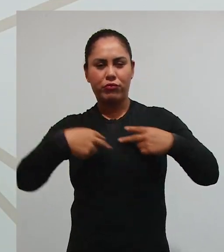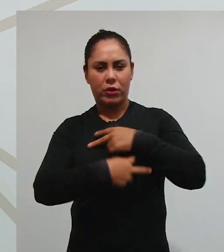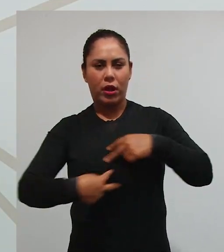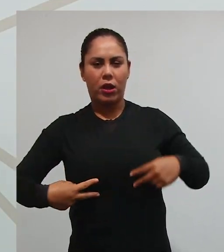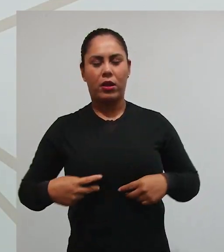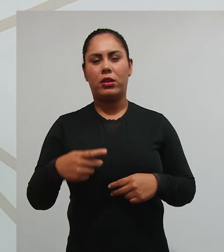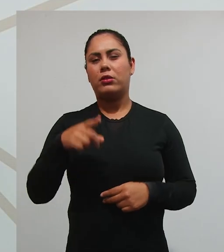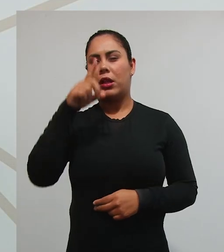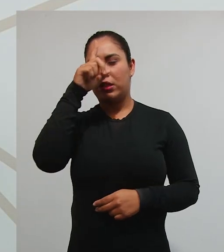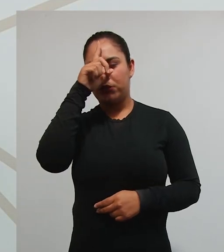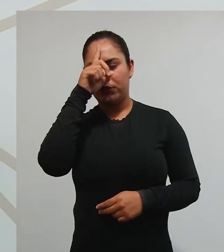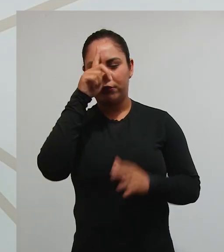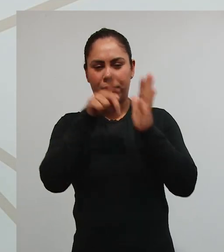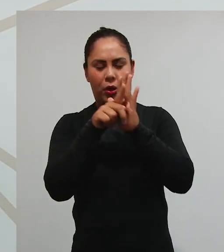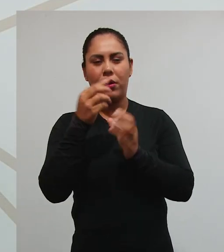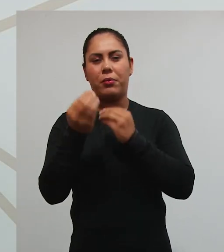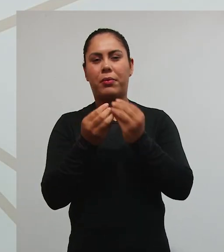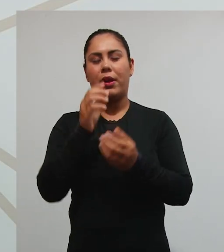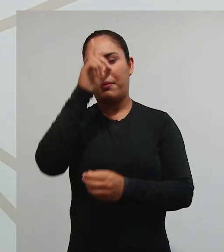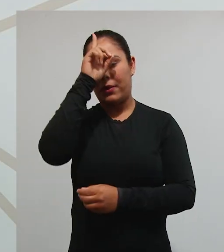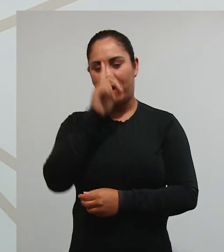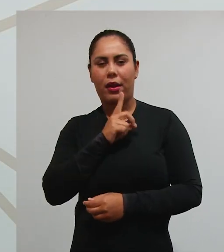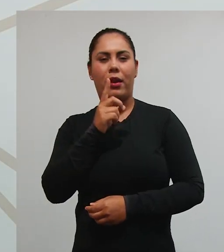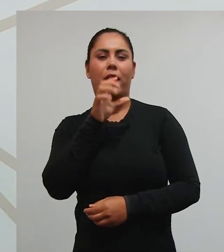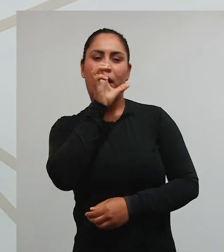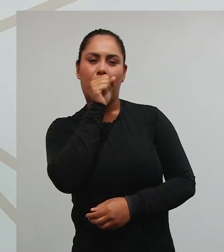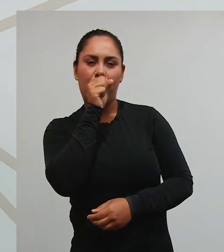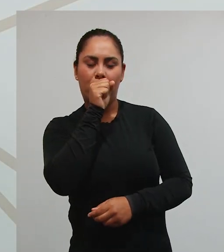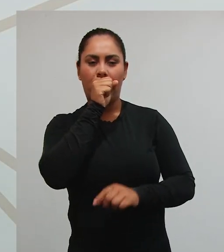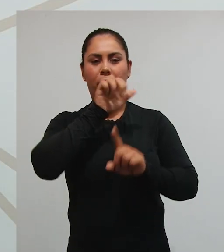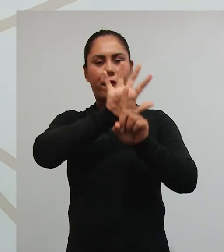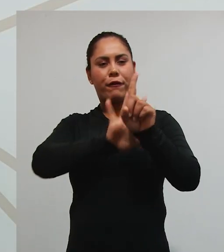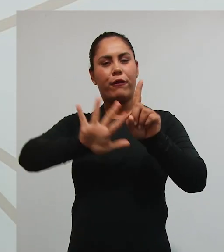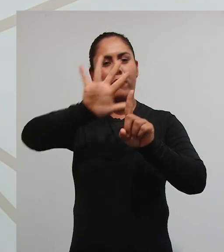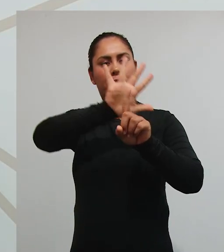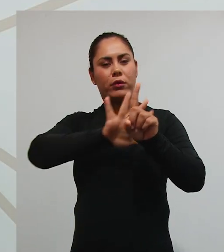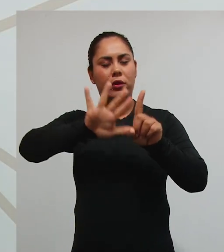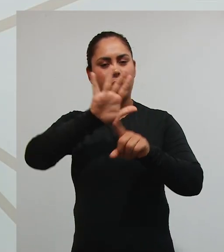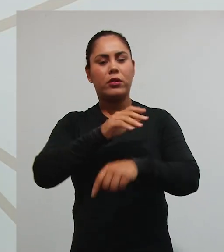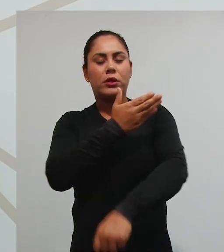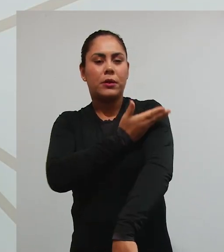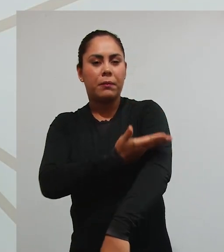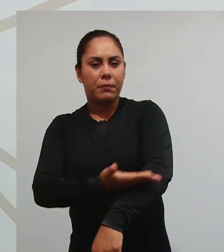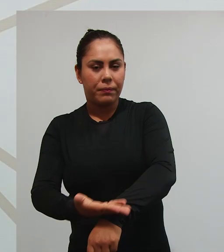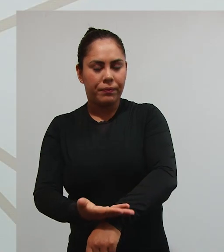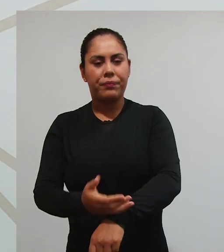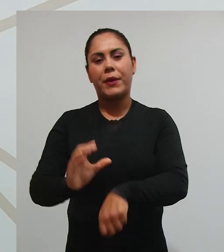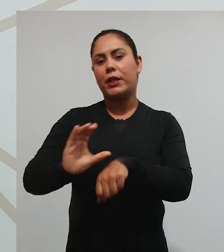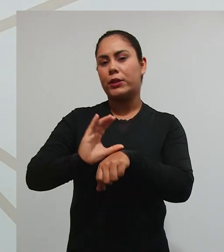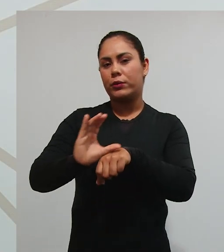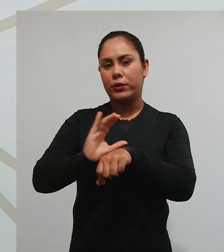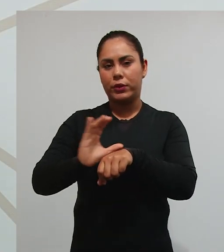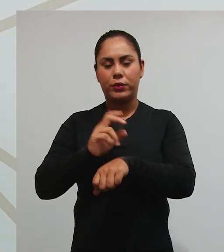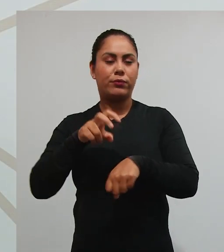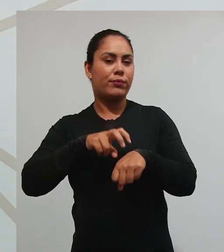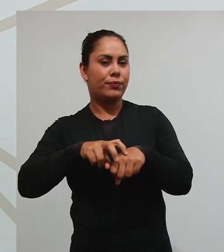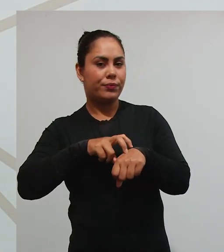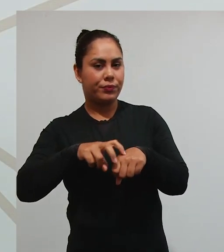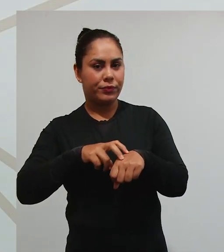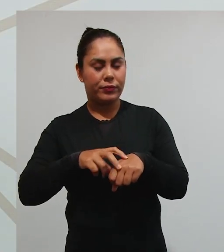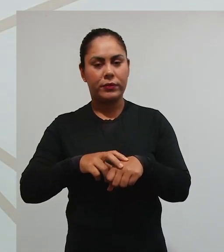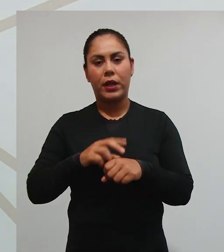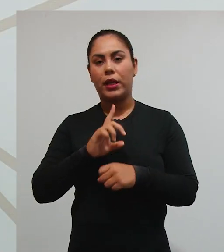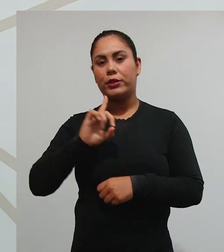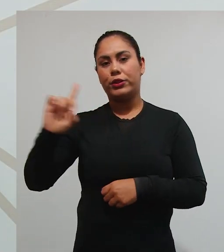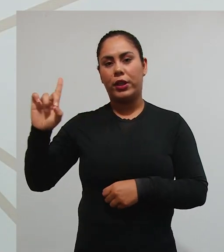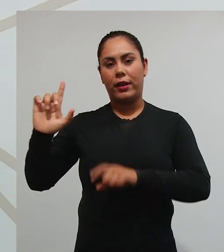riscas alaranjadas, amarelas. Ao fundo está a plotagem dos estúdios em tons branco, cinza e verde.